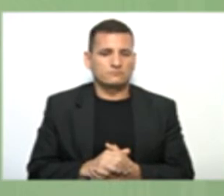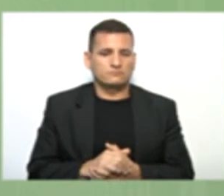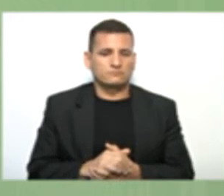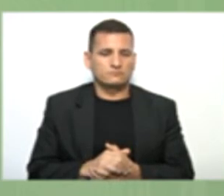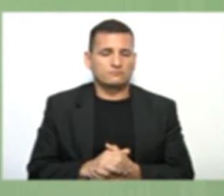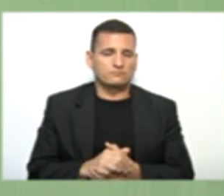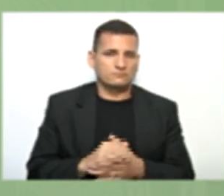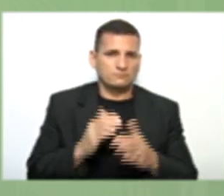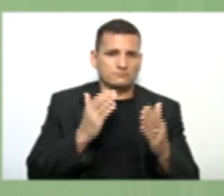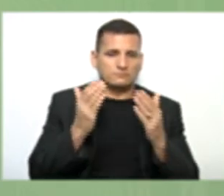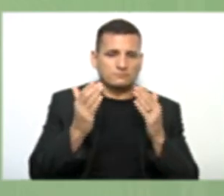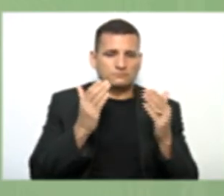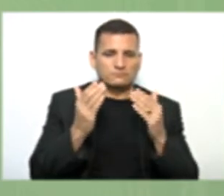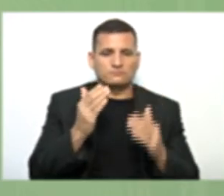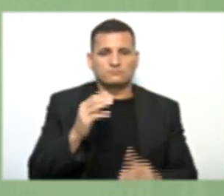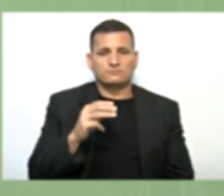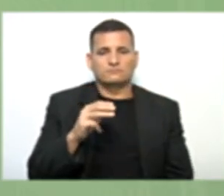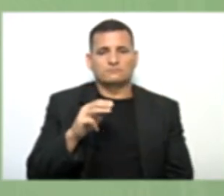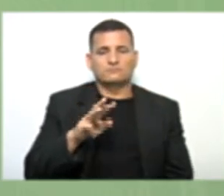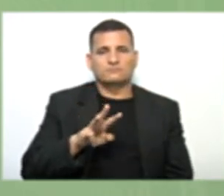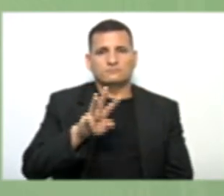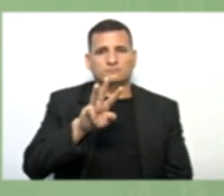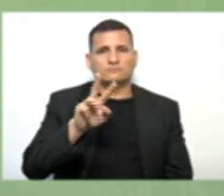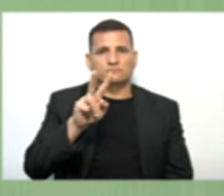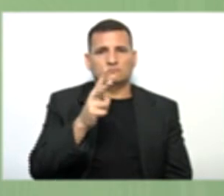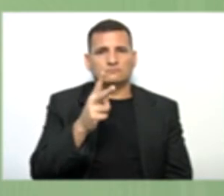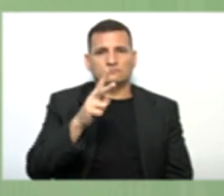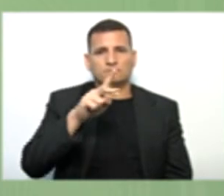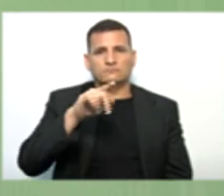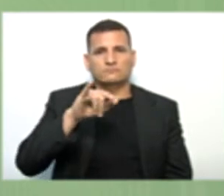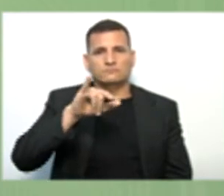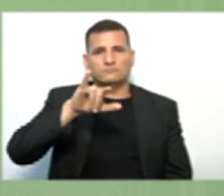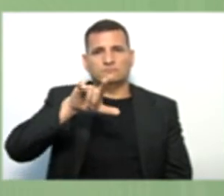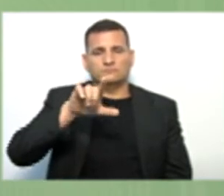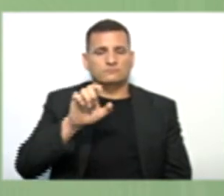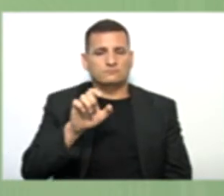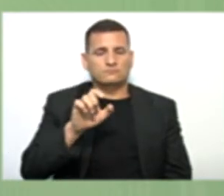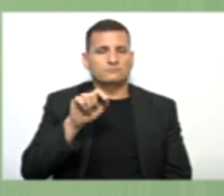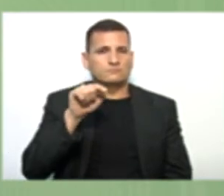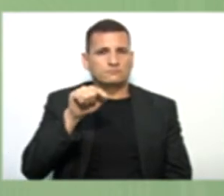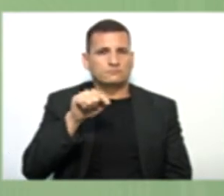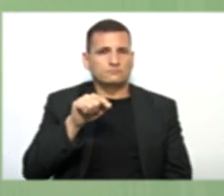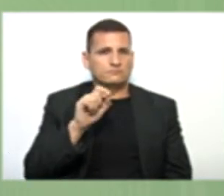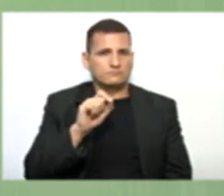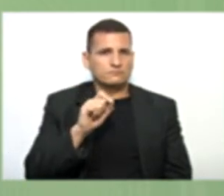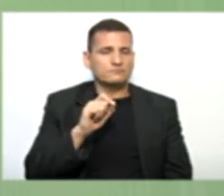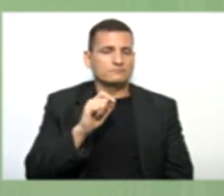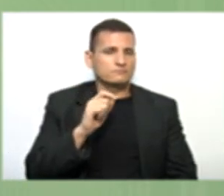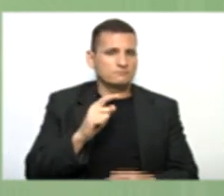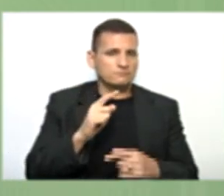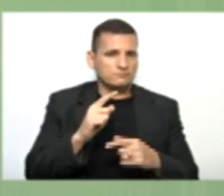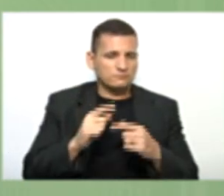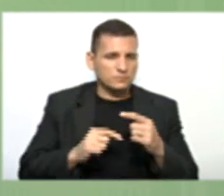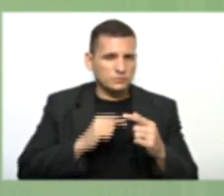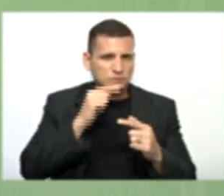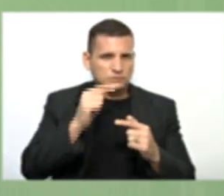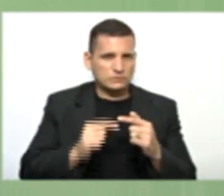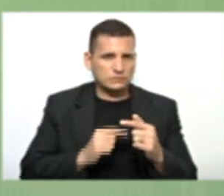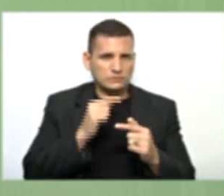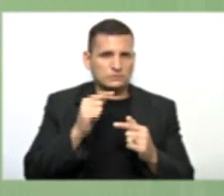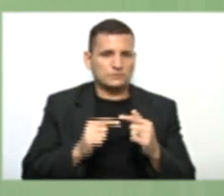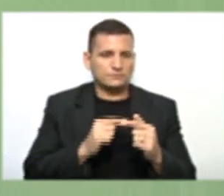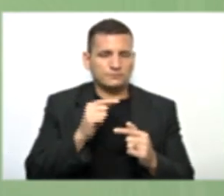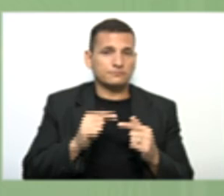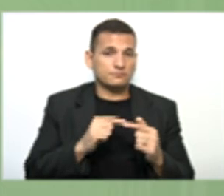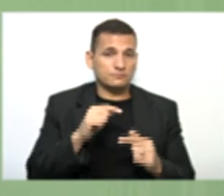Em comparação ao laço while, executa durante o tempo em que, ou enquanto, tá? Presta atenção